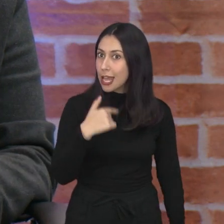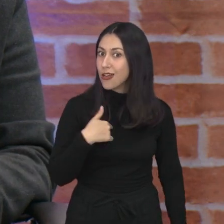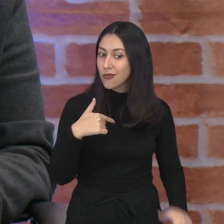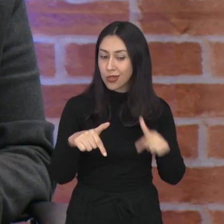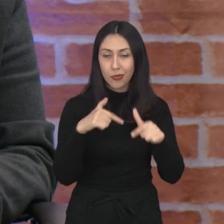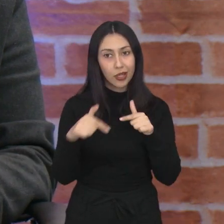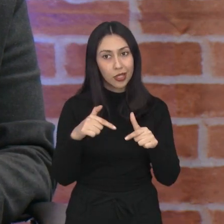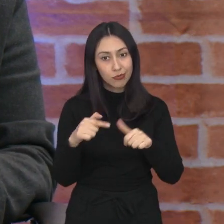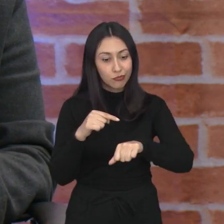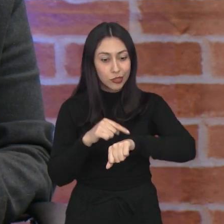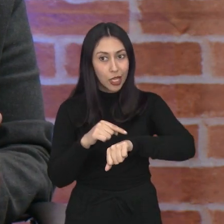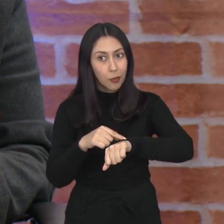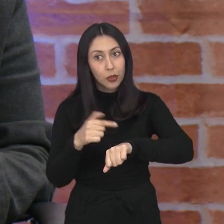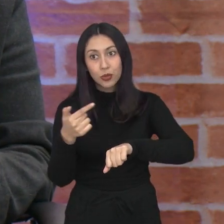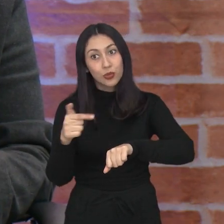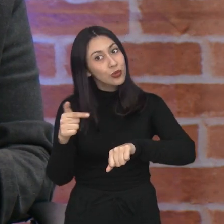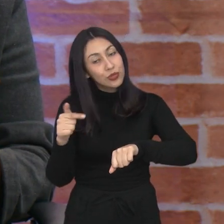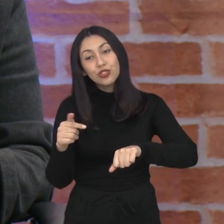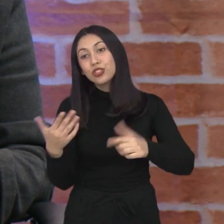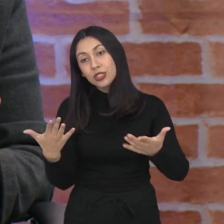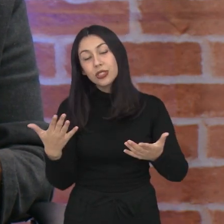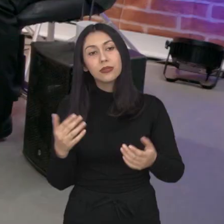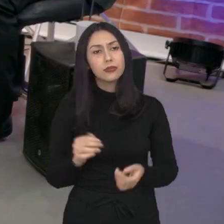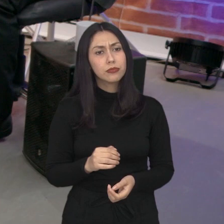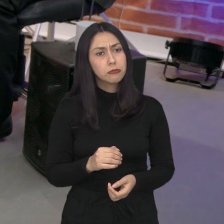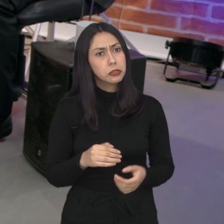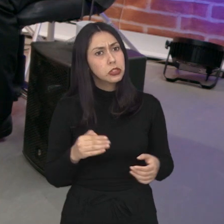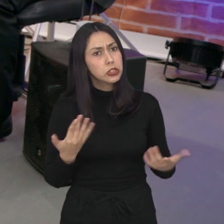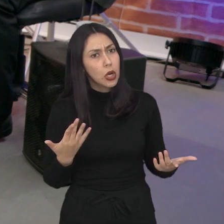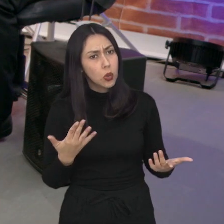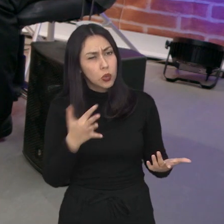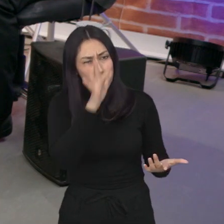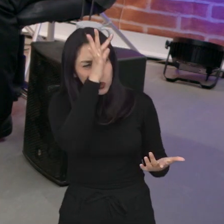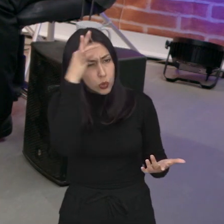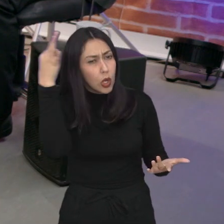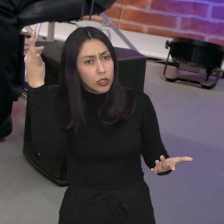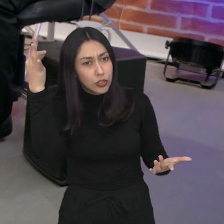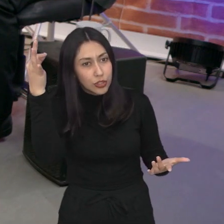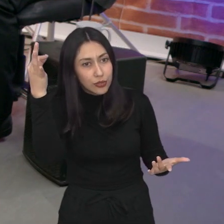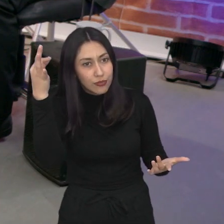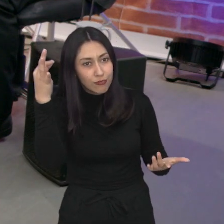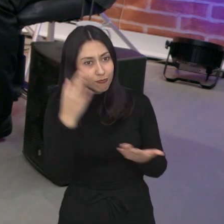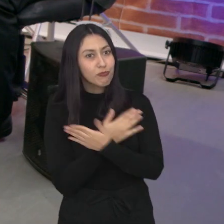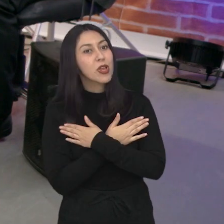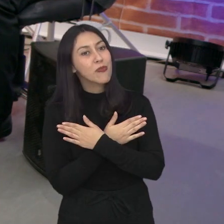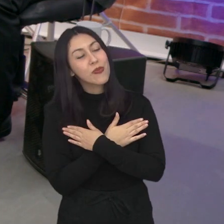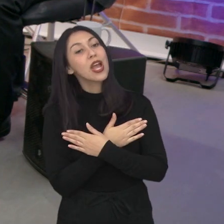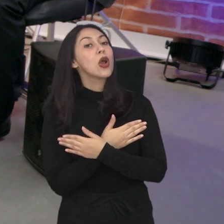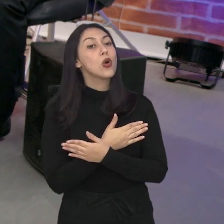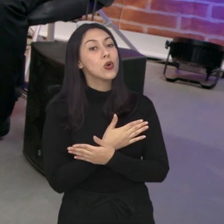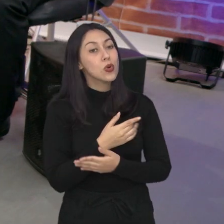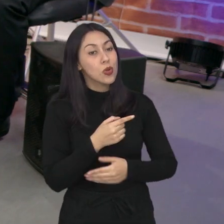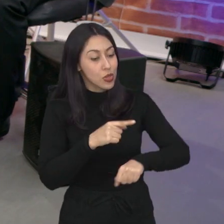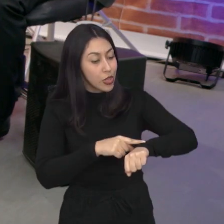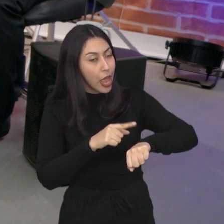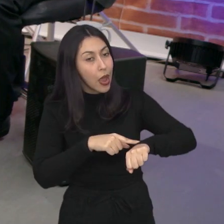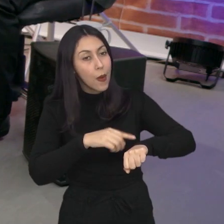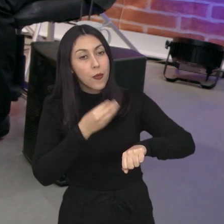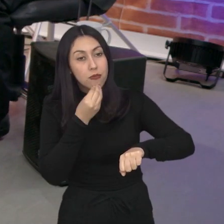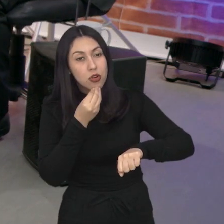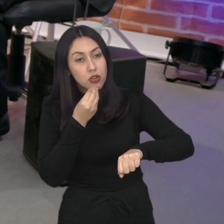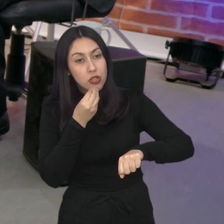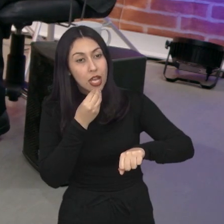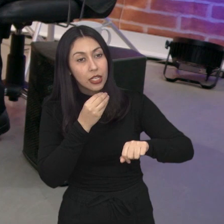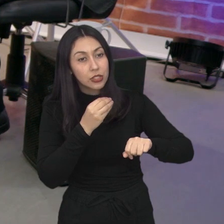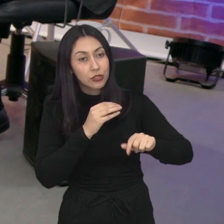eu não faria, porque eu estaria ocupado, né? Você acha que isso foi sorte do destino? Você ficar esse tempo desempregado para poder descobrir esse lance